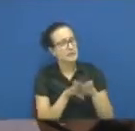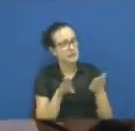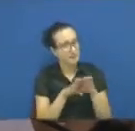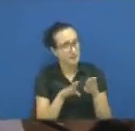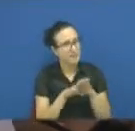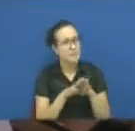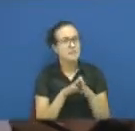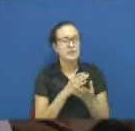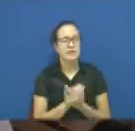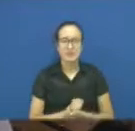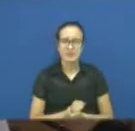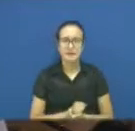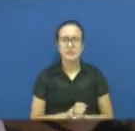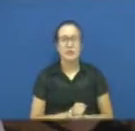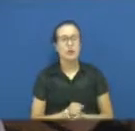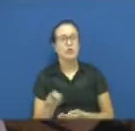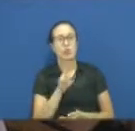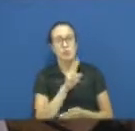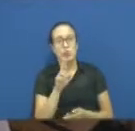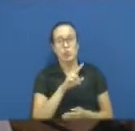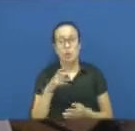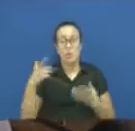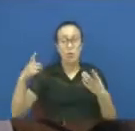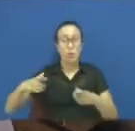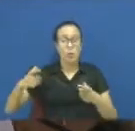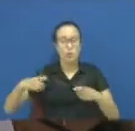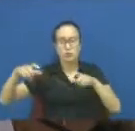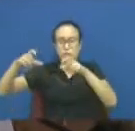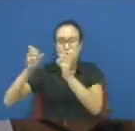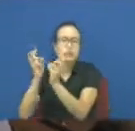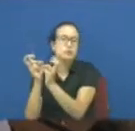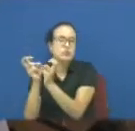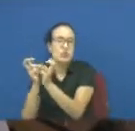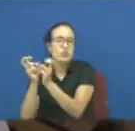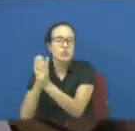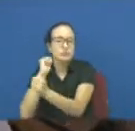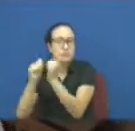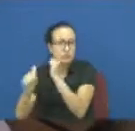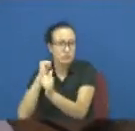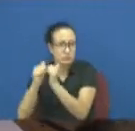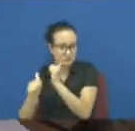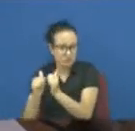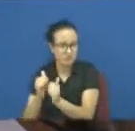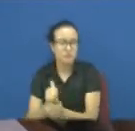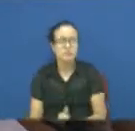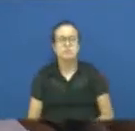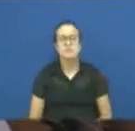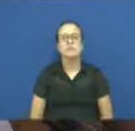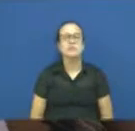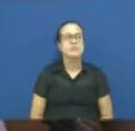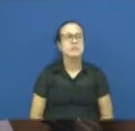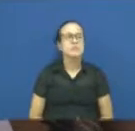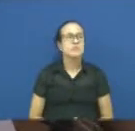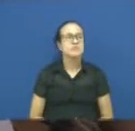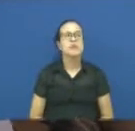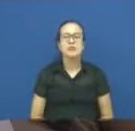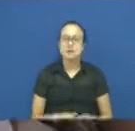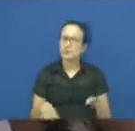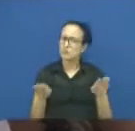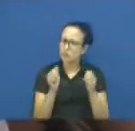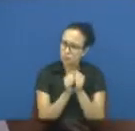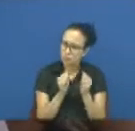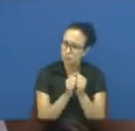hoje ao ginásio poliesportivo do nosso clube, e ali ele, juntamente com o doutor Geraldo, com o Lelo,